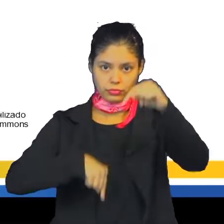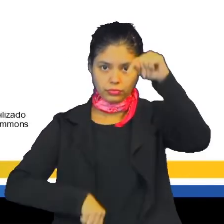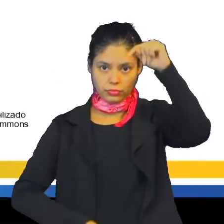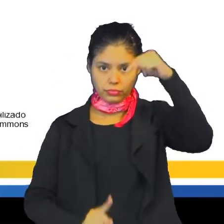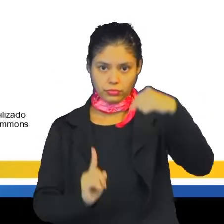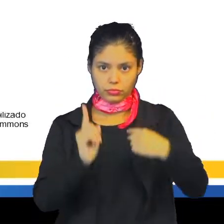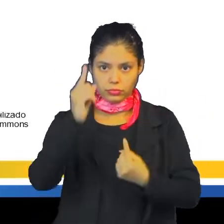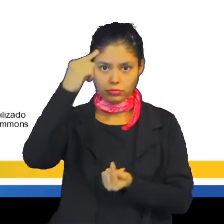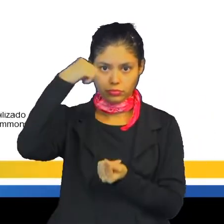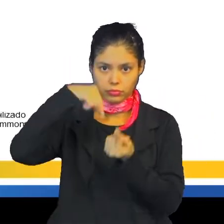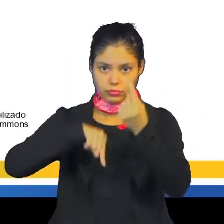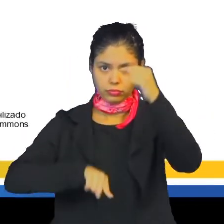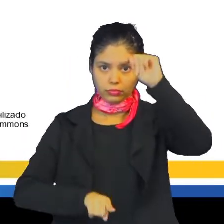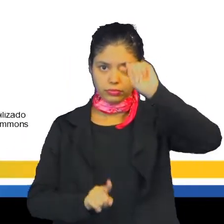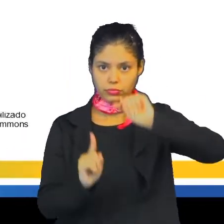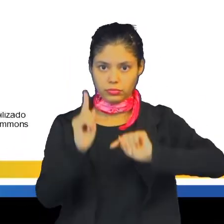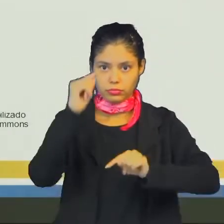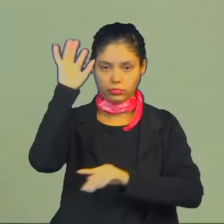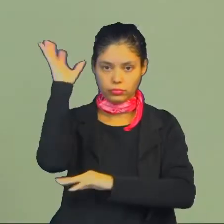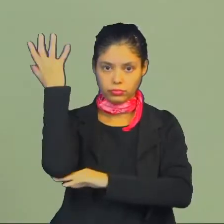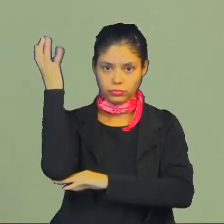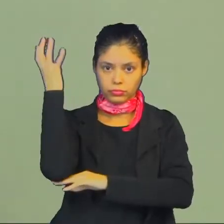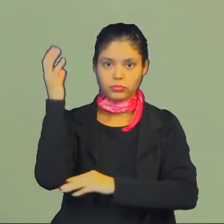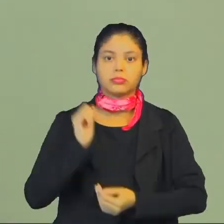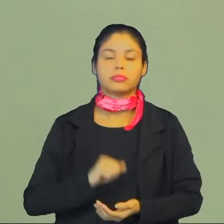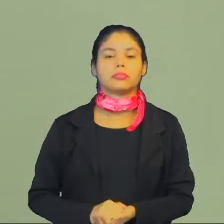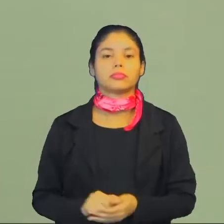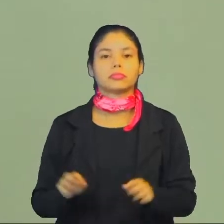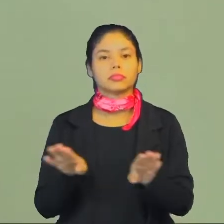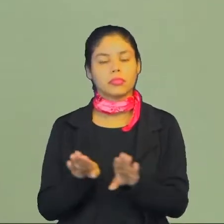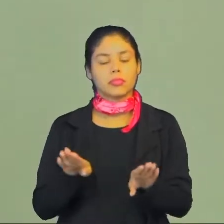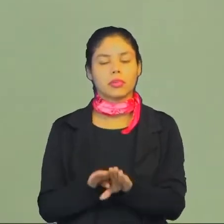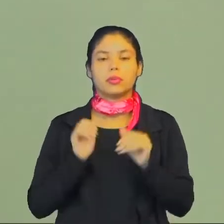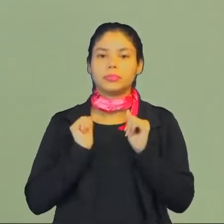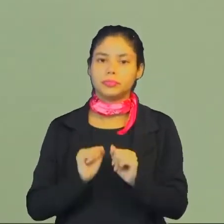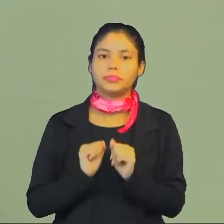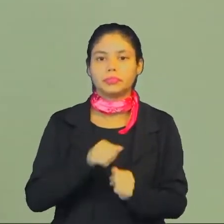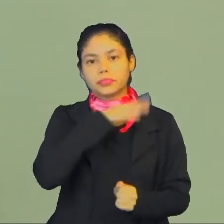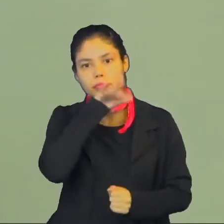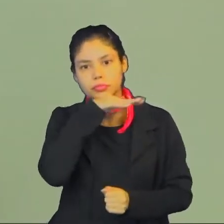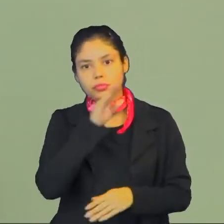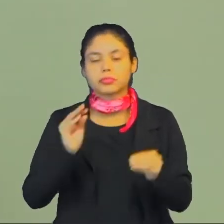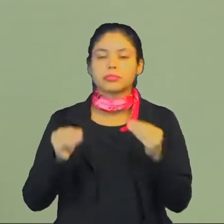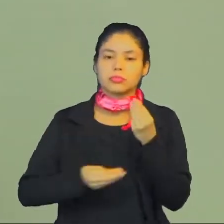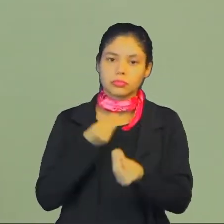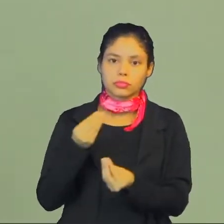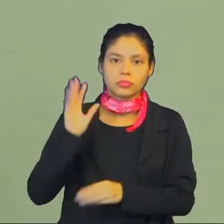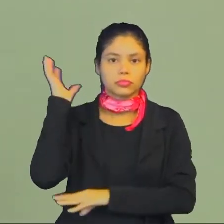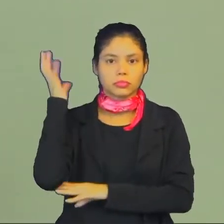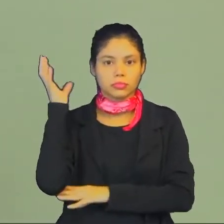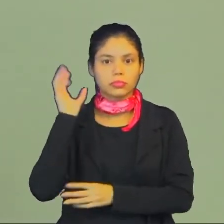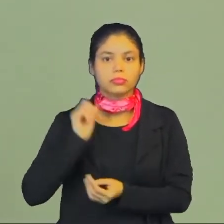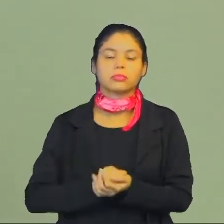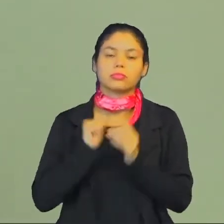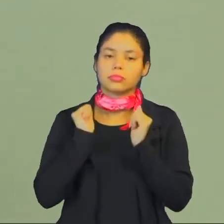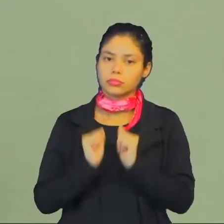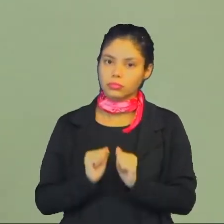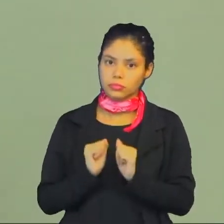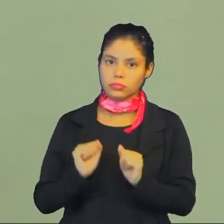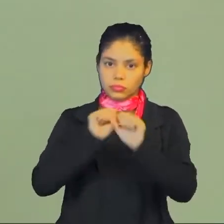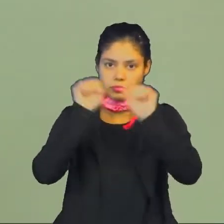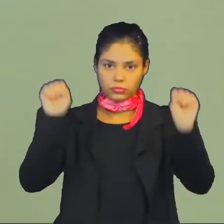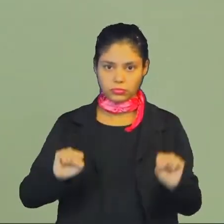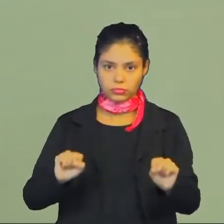aí às folhas. Então, fazendo essa analogia, podemos observar que tanto os animais como os vegetais, eles têm um chamado sistema